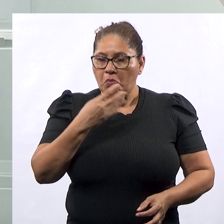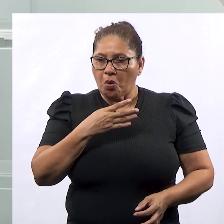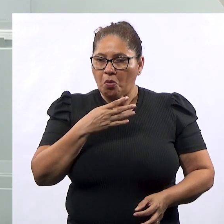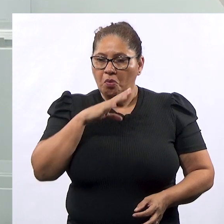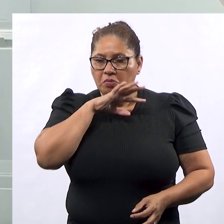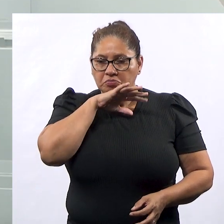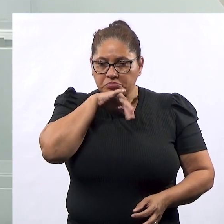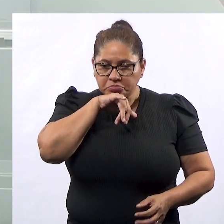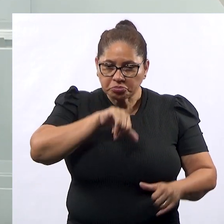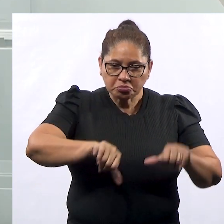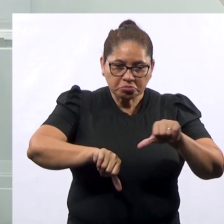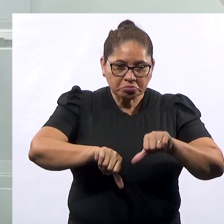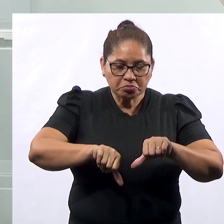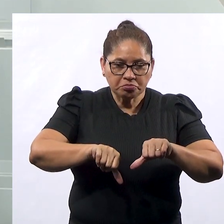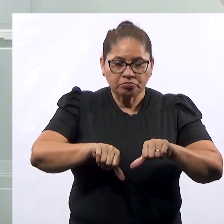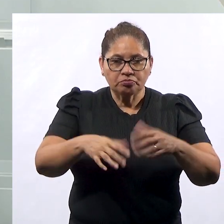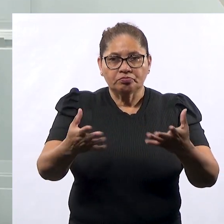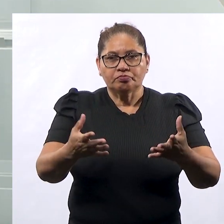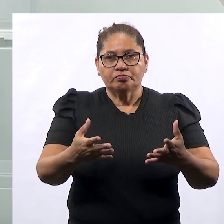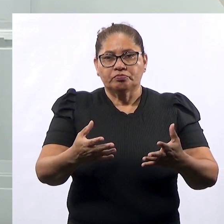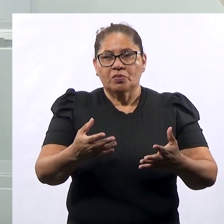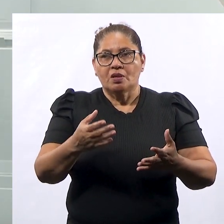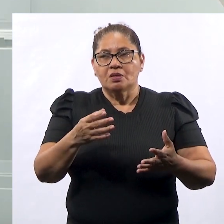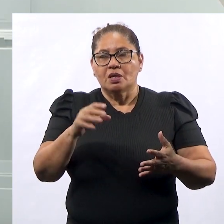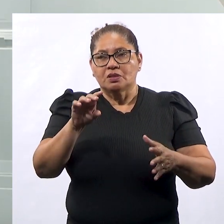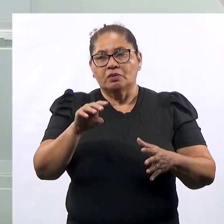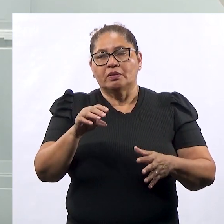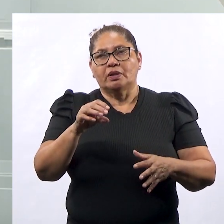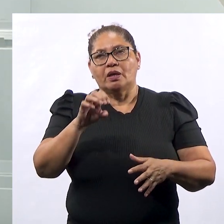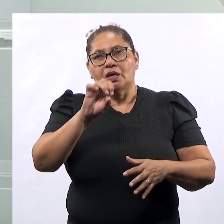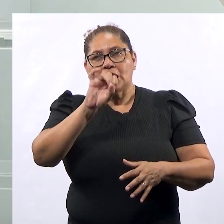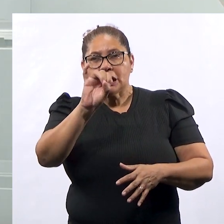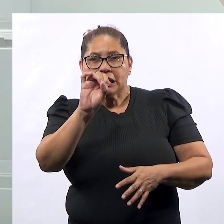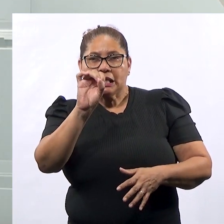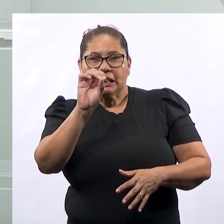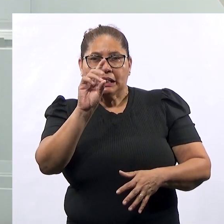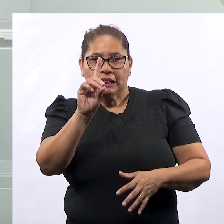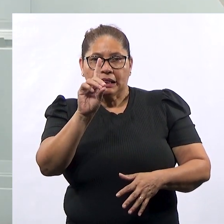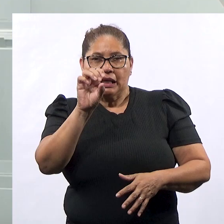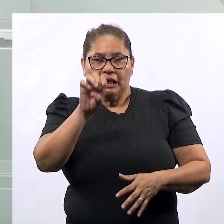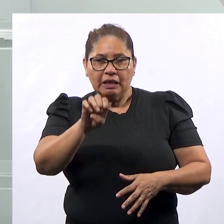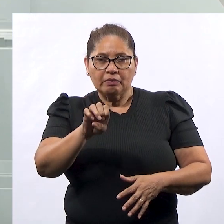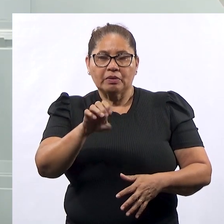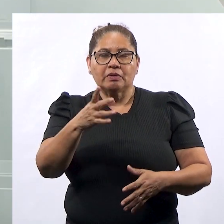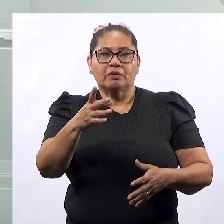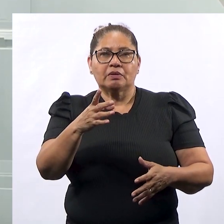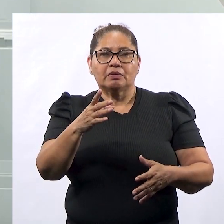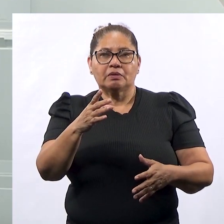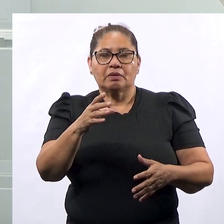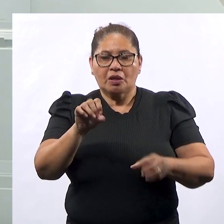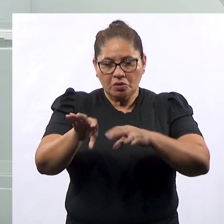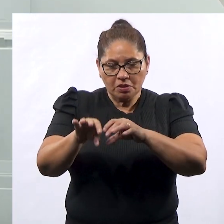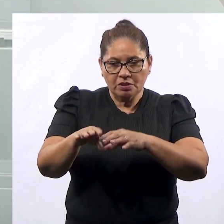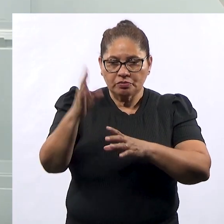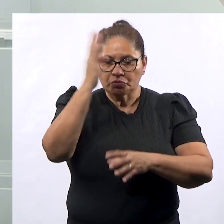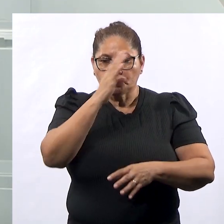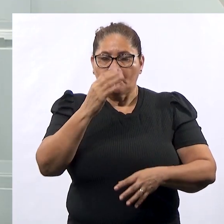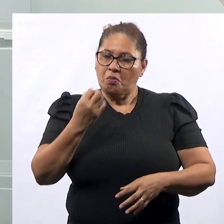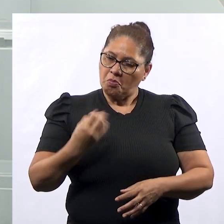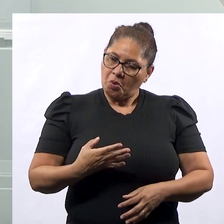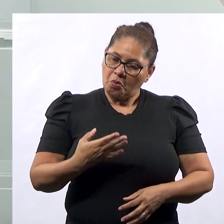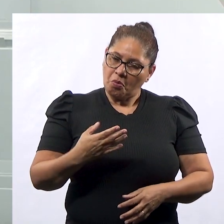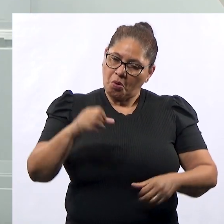ou é ruim, se a escola tem um IDEB baixo ou alto, se a educação do Brasil é boa